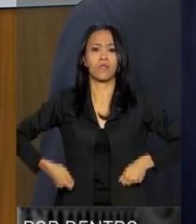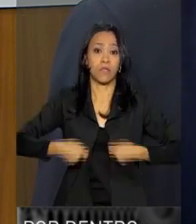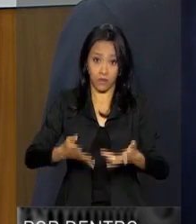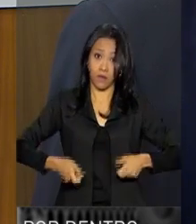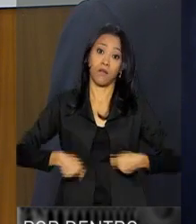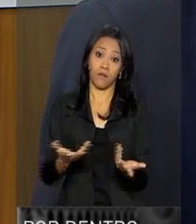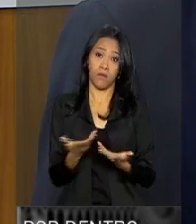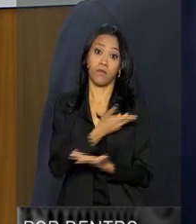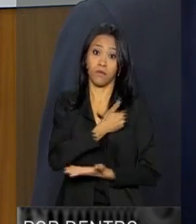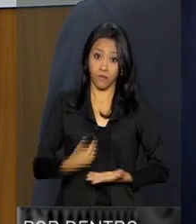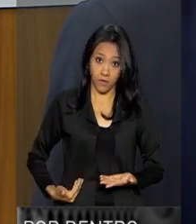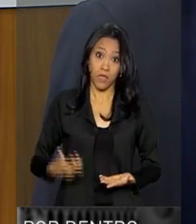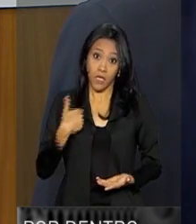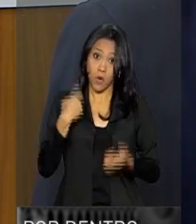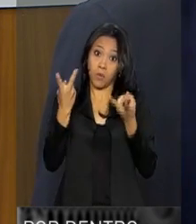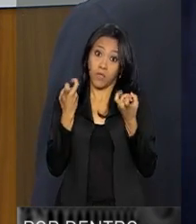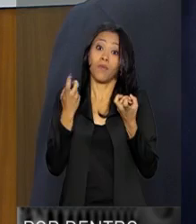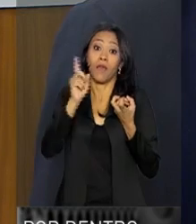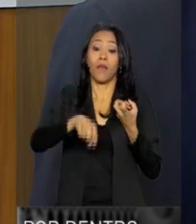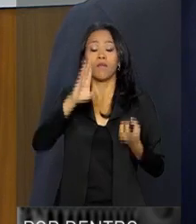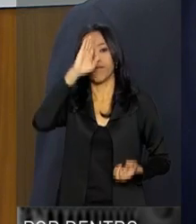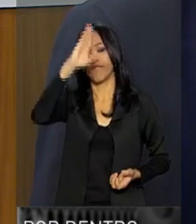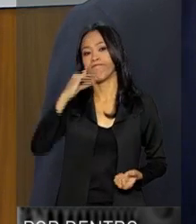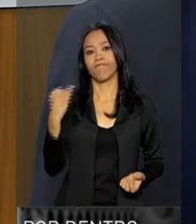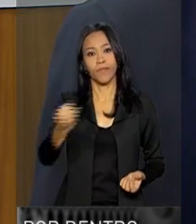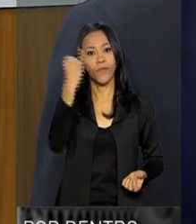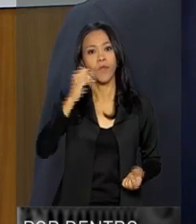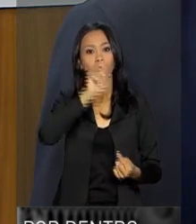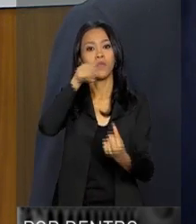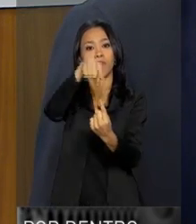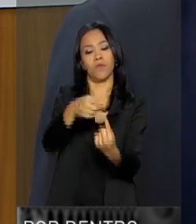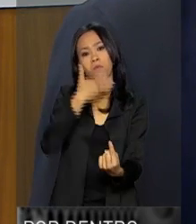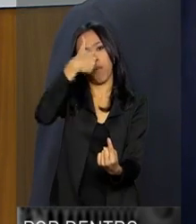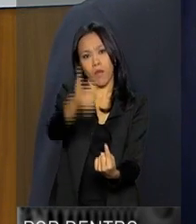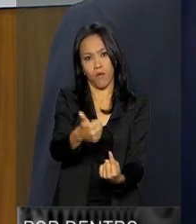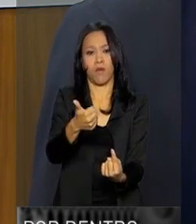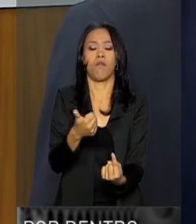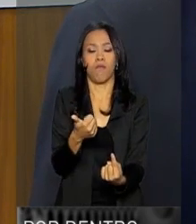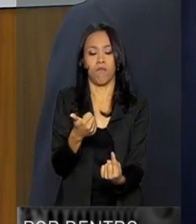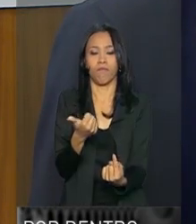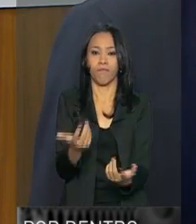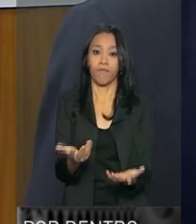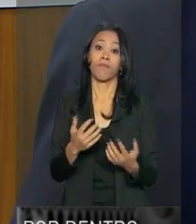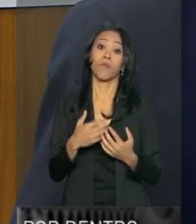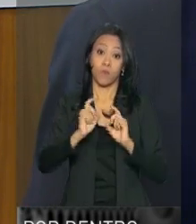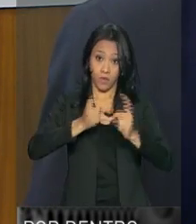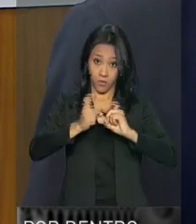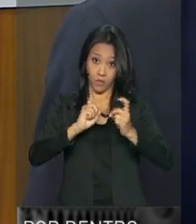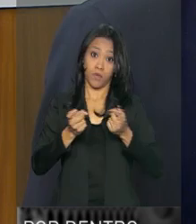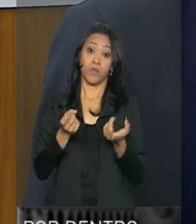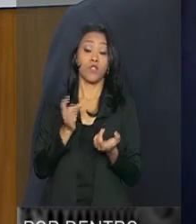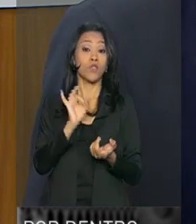que a meu ver é fundamental para melhorar a qualidade da nossa democracia somente com o